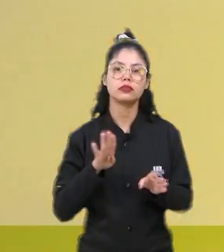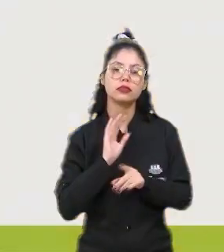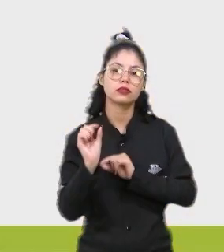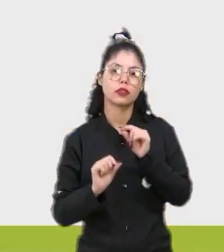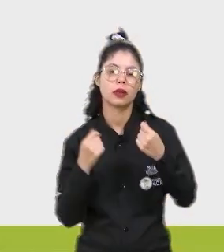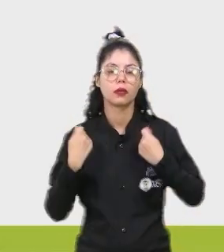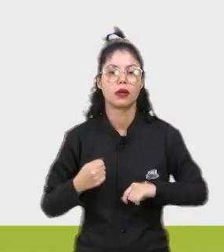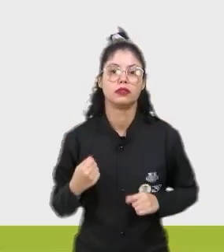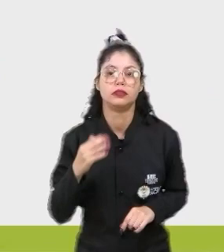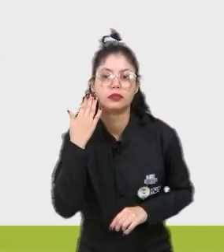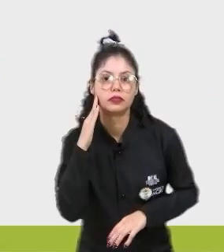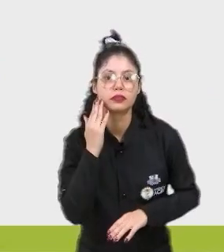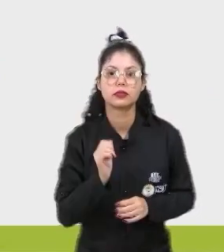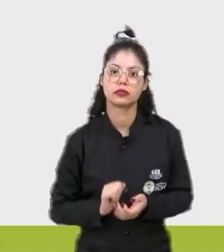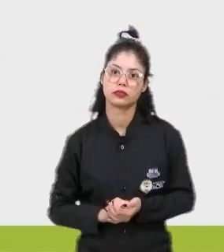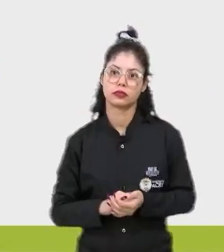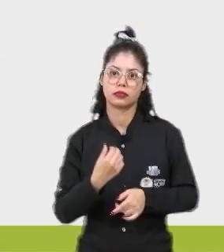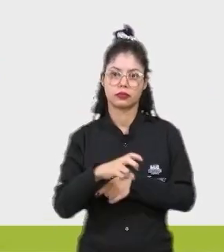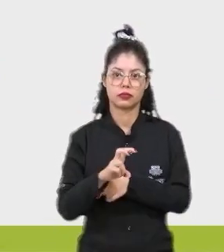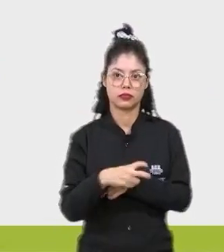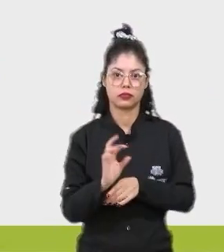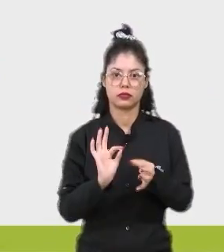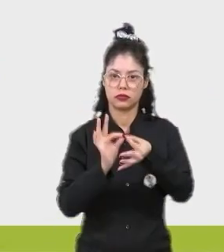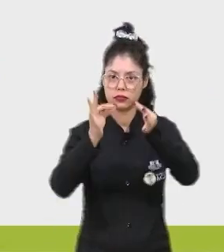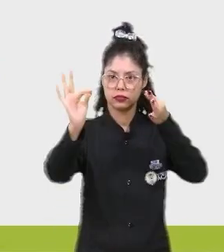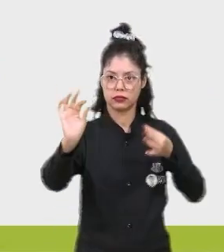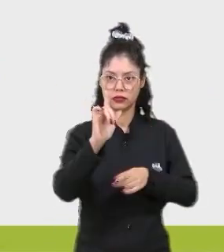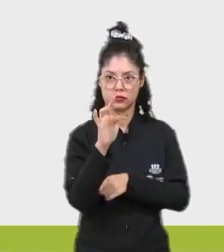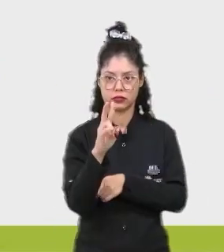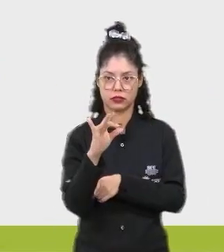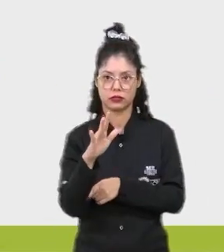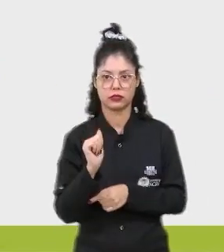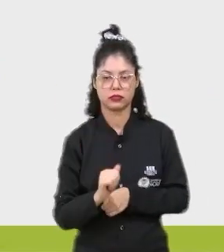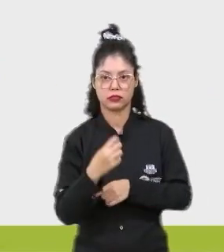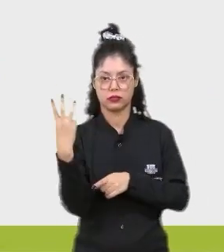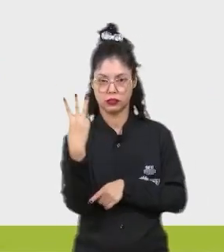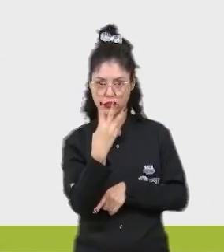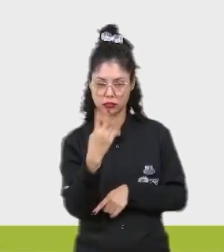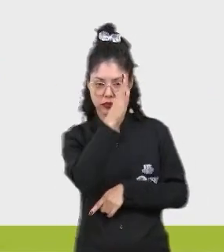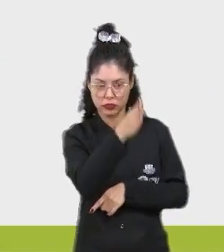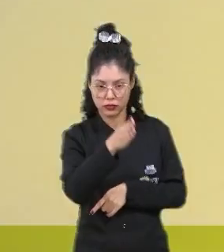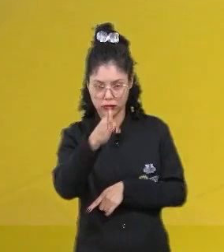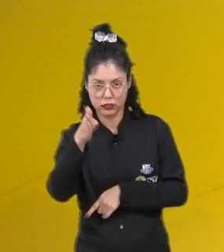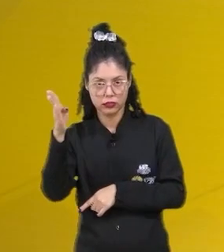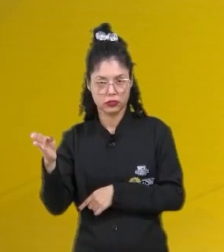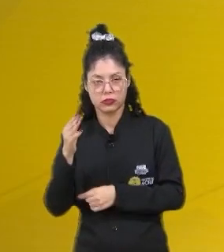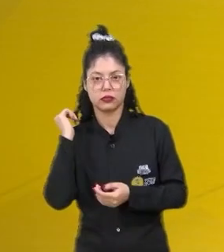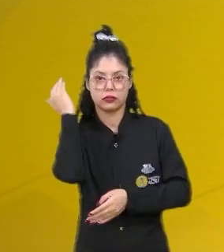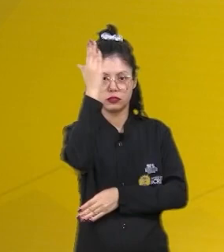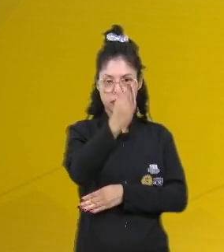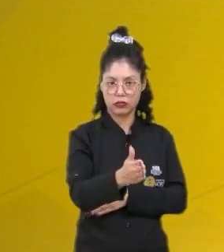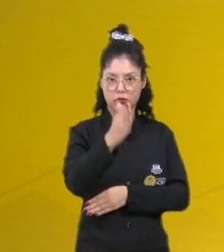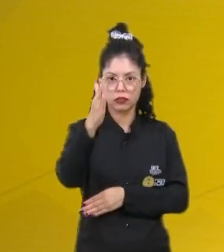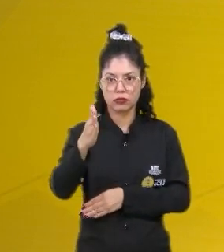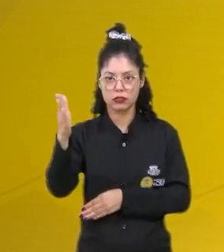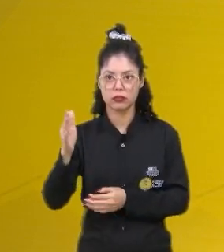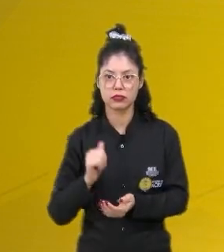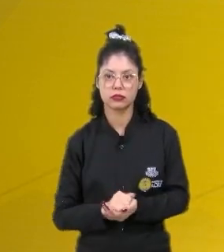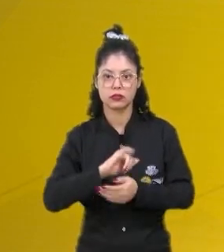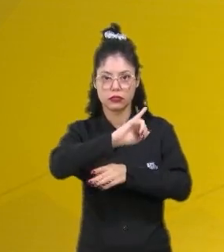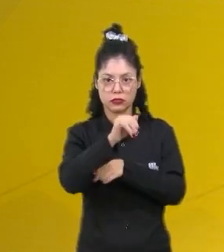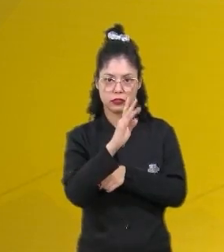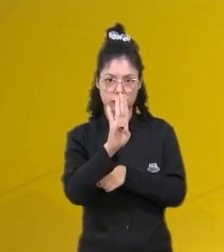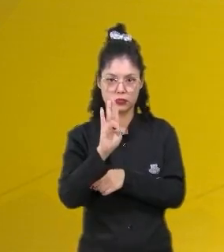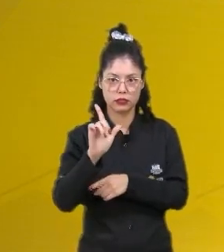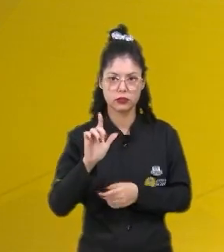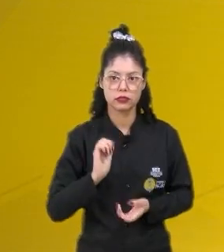precisamos entender que elas são ondas mecânicas, longitudinais e tridimensionais. É só a gente lembrar daquele momento que você pega a sua JBL,